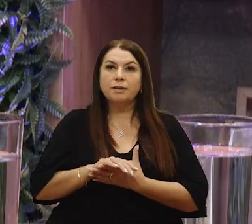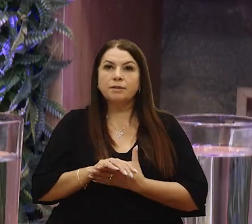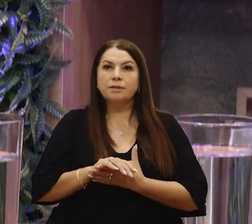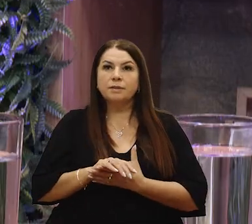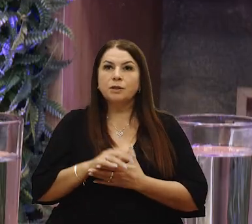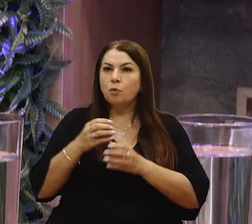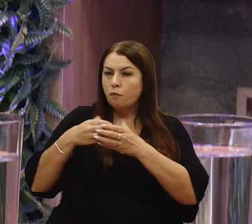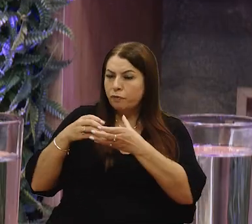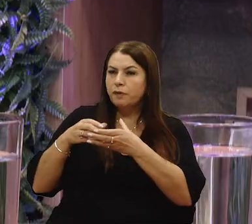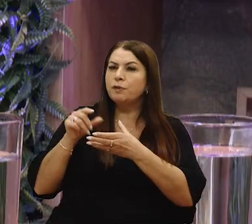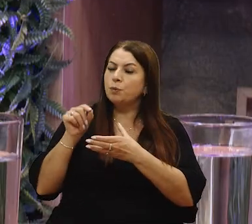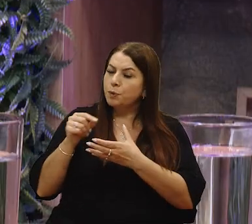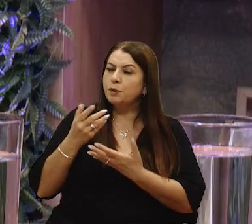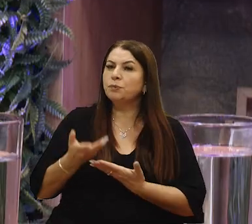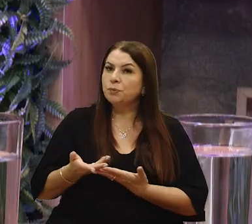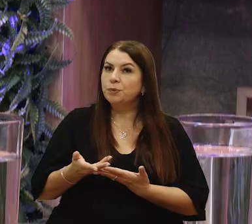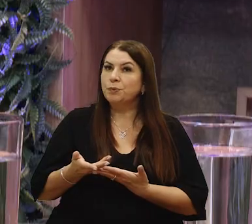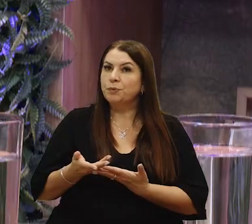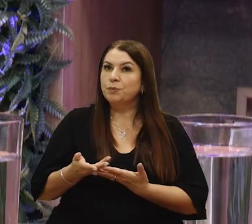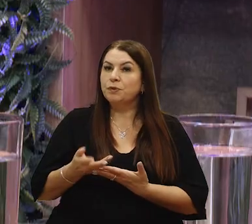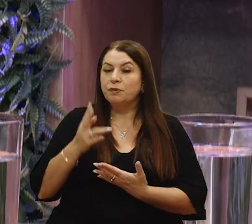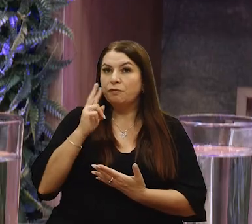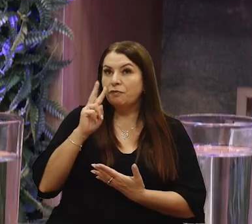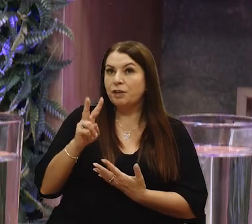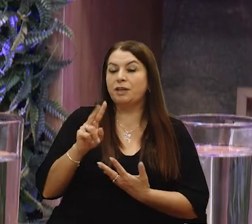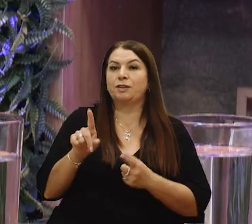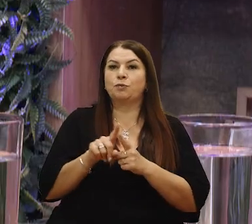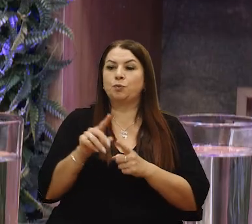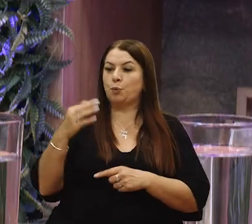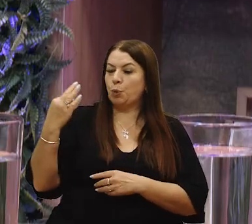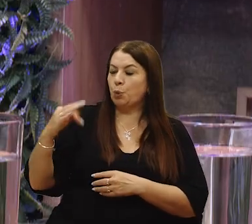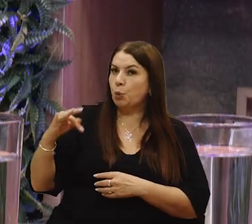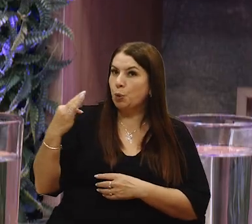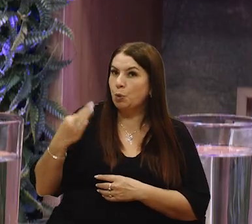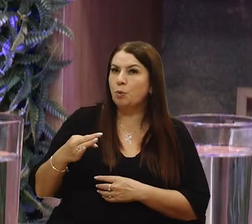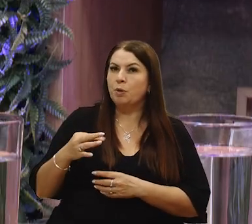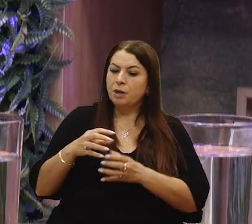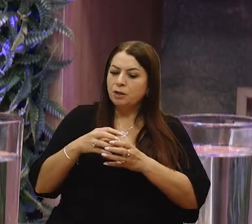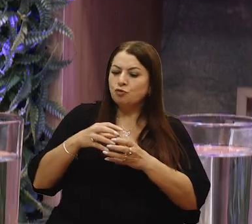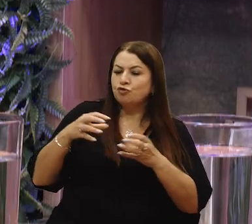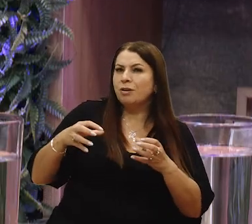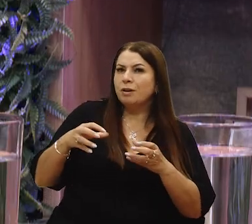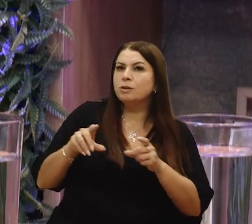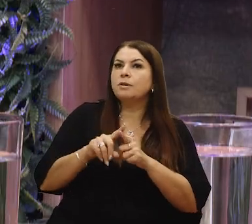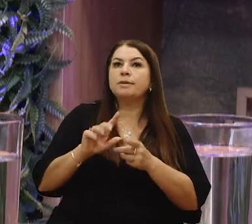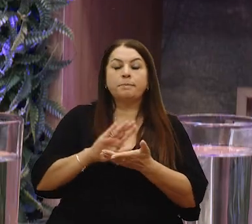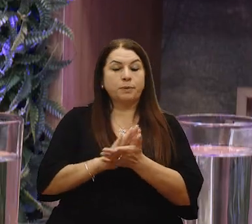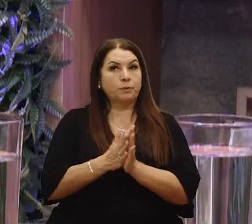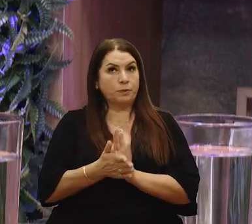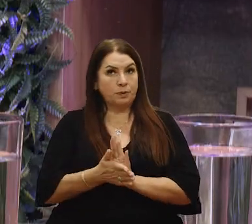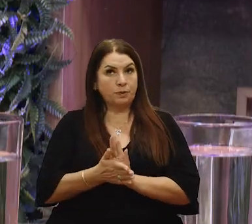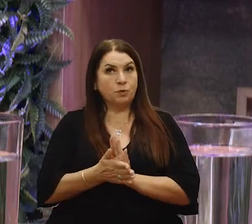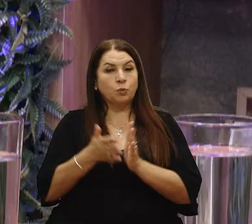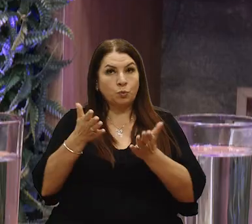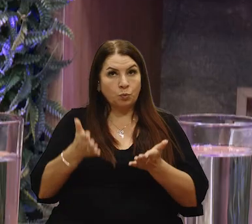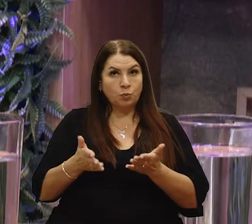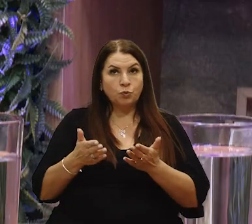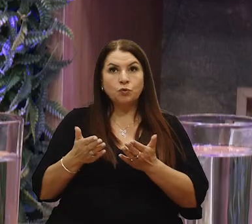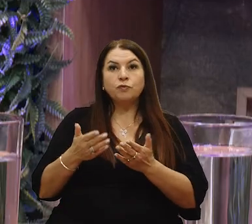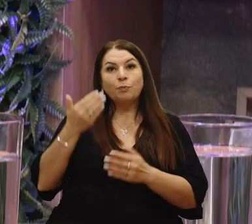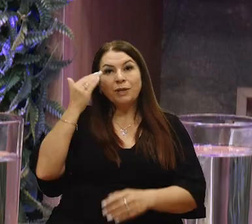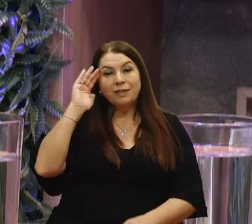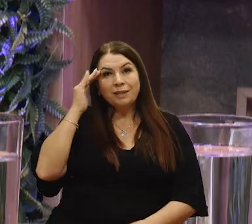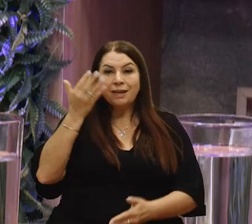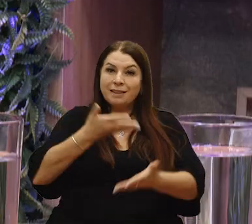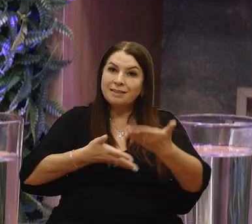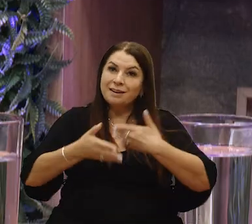alterações hormonais também. Então, a gente tem aí cerca de 10 a 15% da população mundial que possui lipedema,